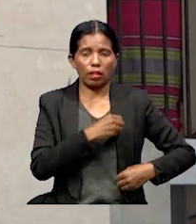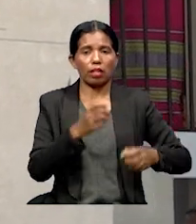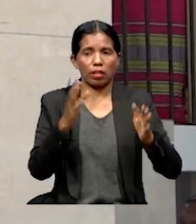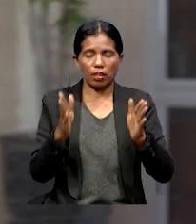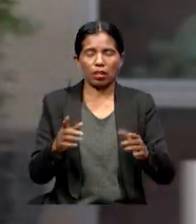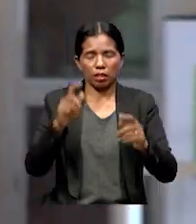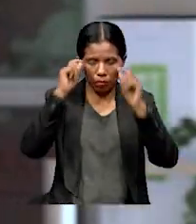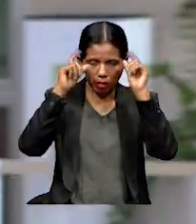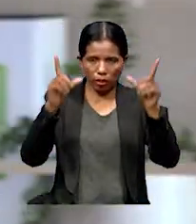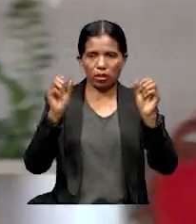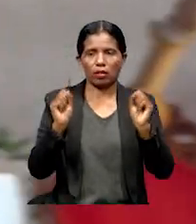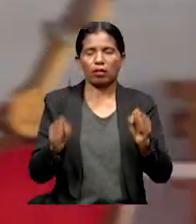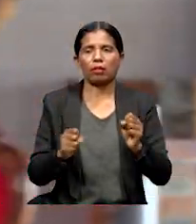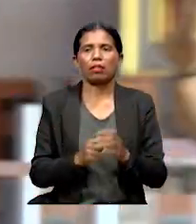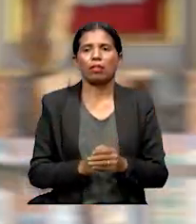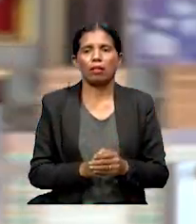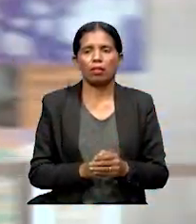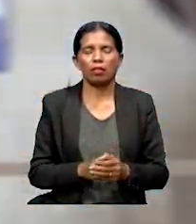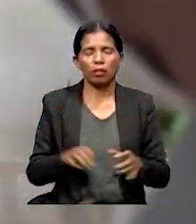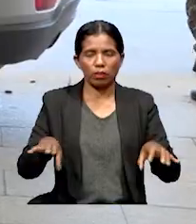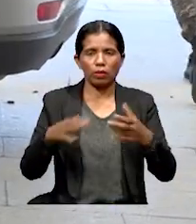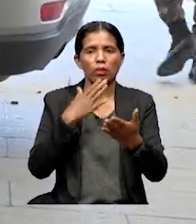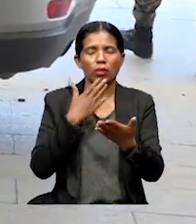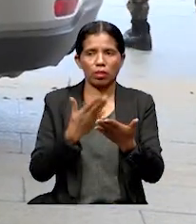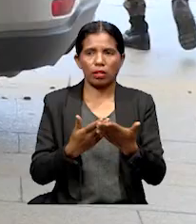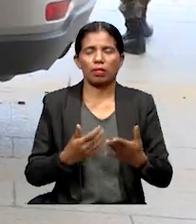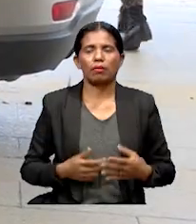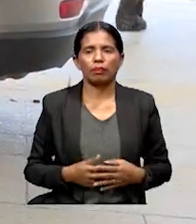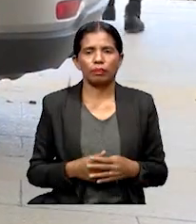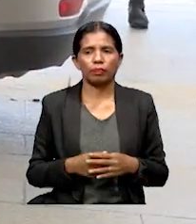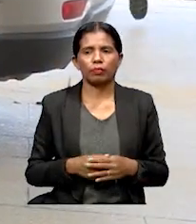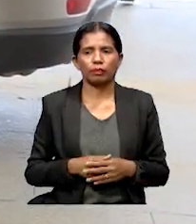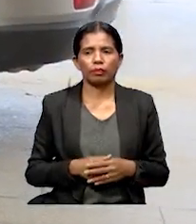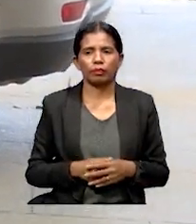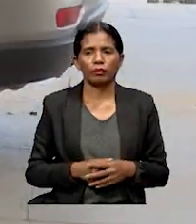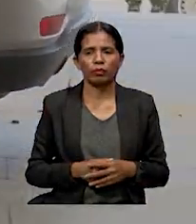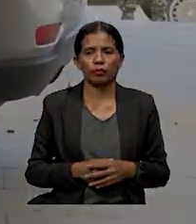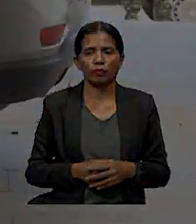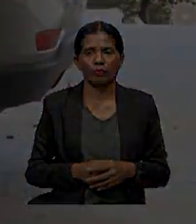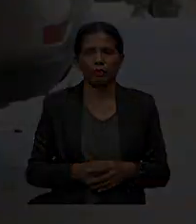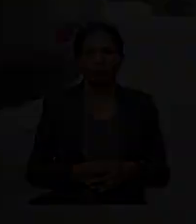ordem, no neutralidade, no profissional. Bem-vinda, Ximenes, GMN.